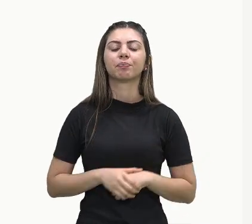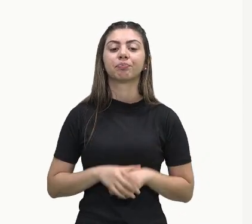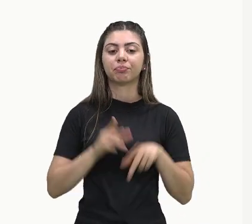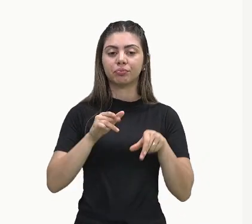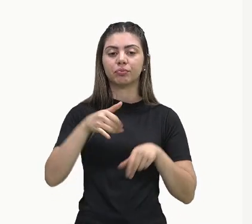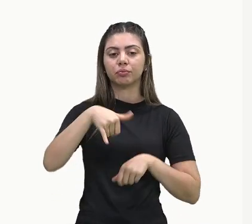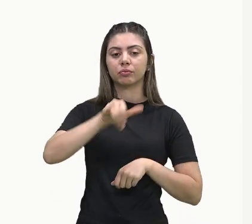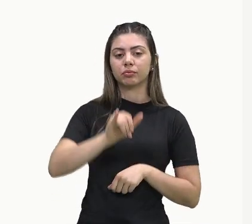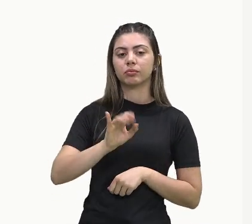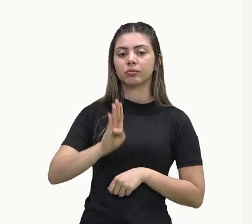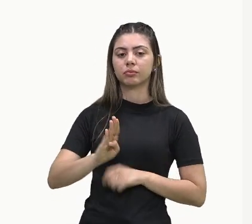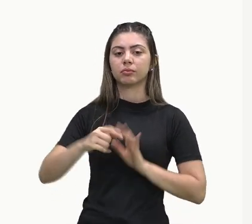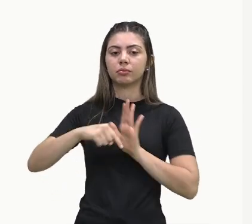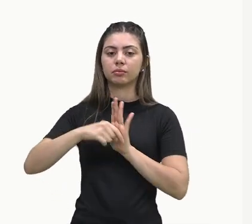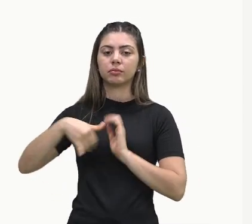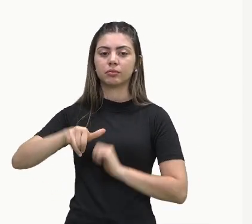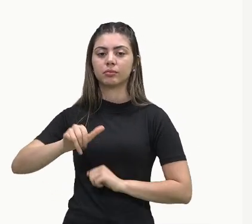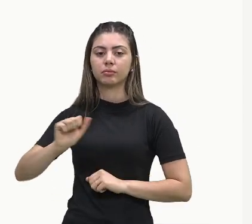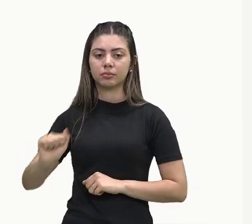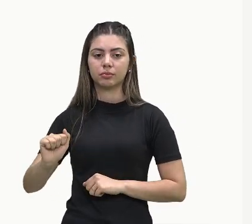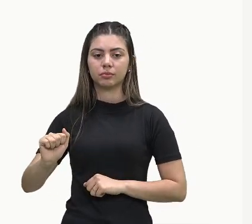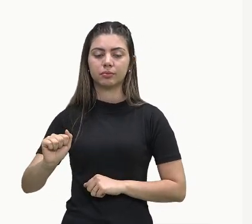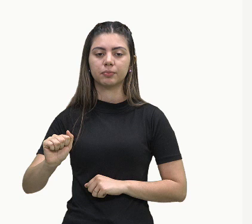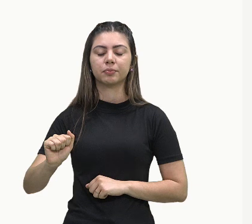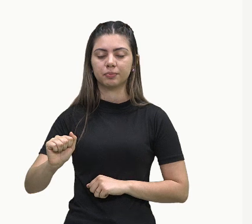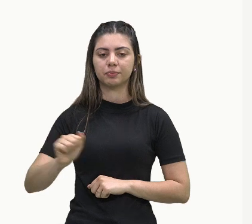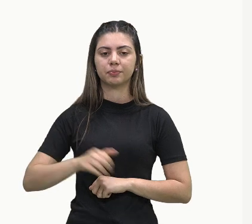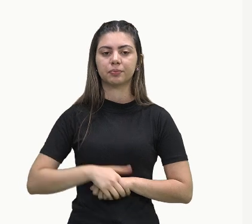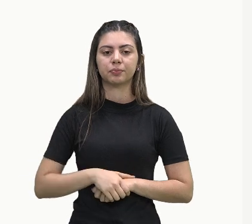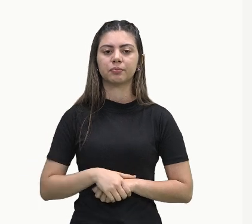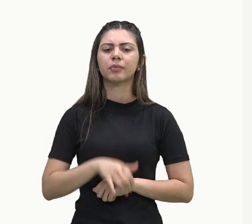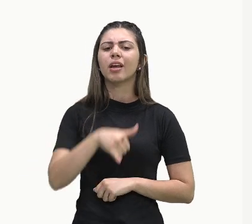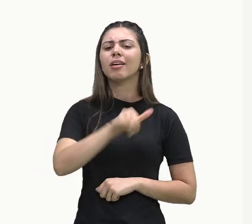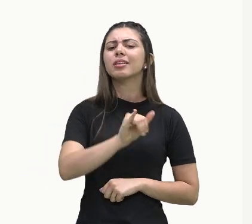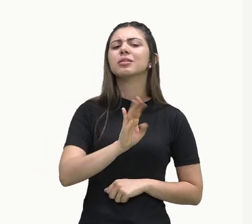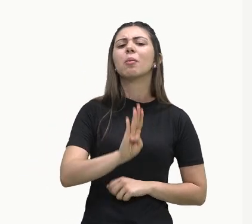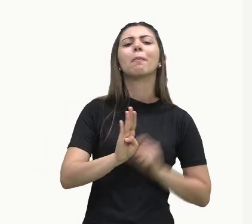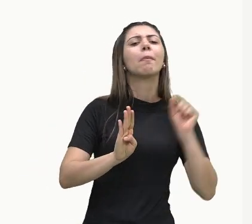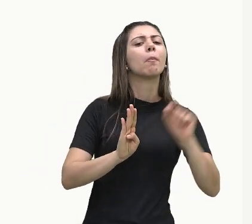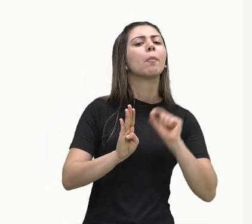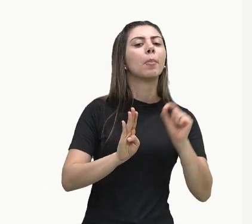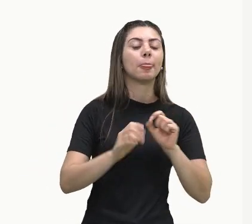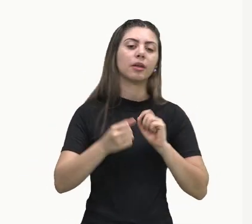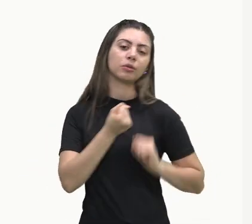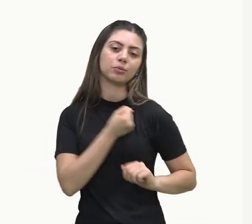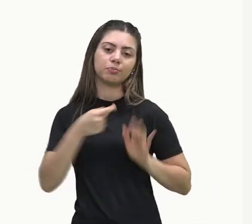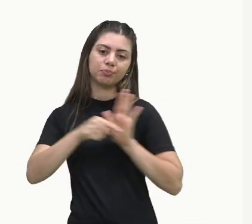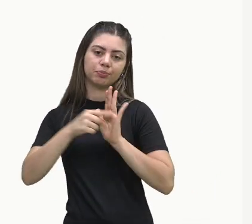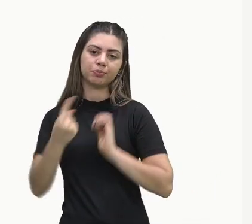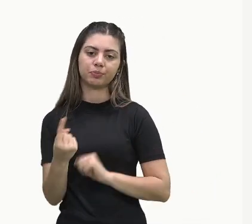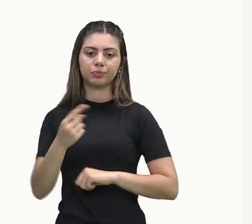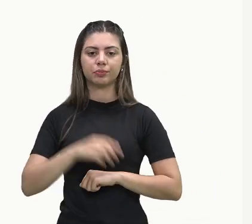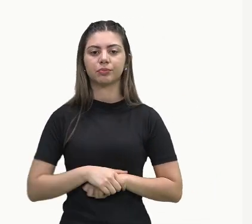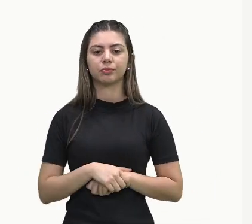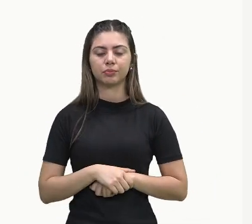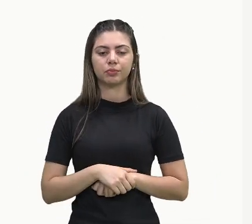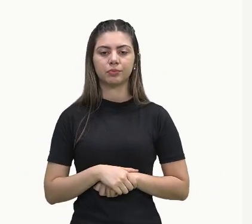yb - Y A pois bem quem é Y B -1